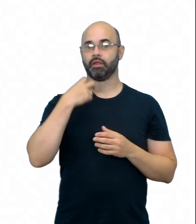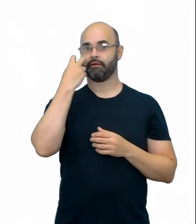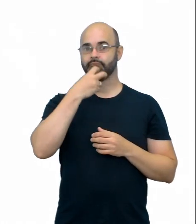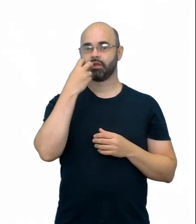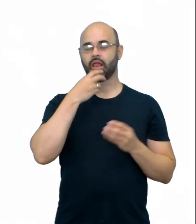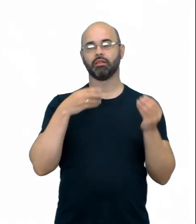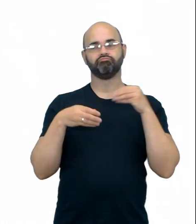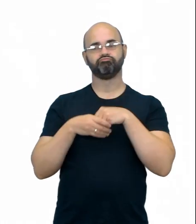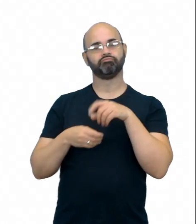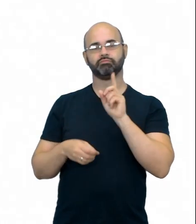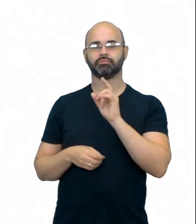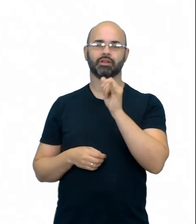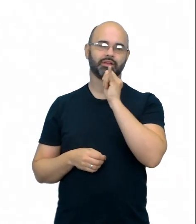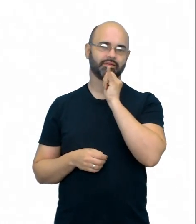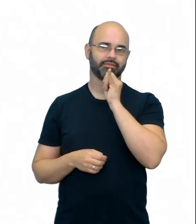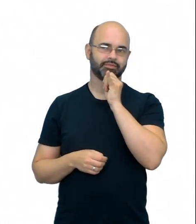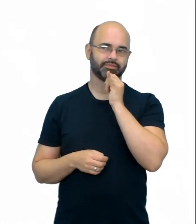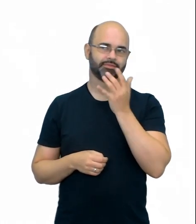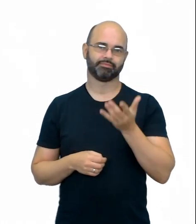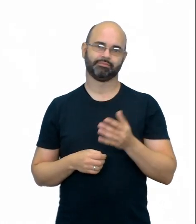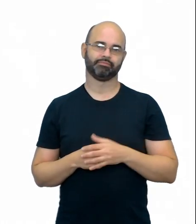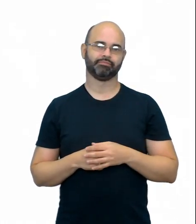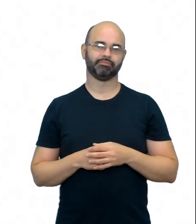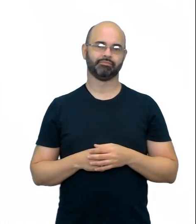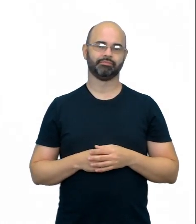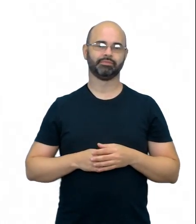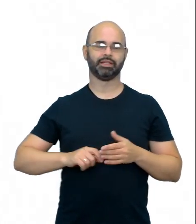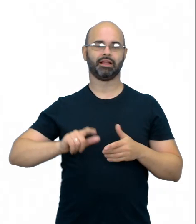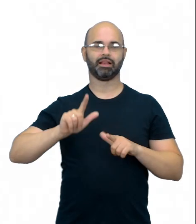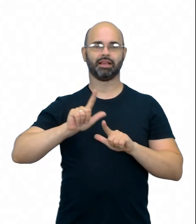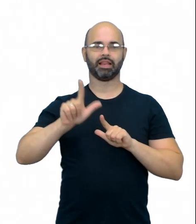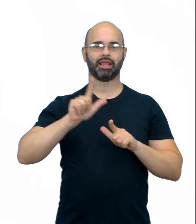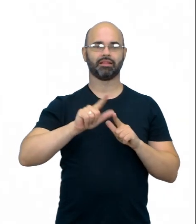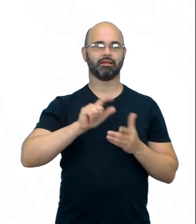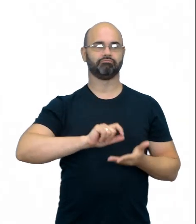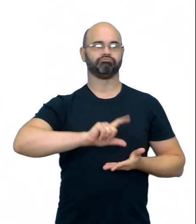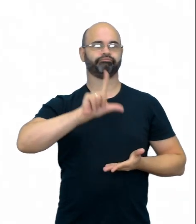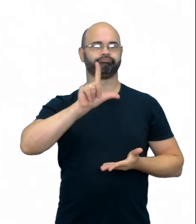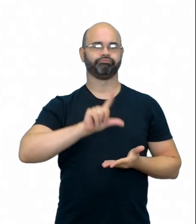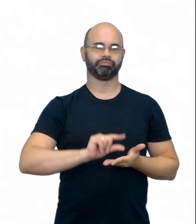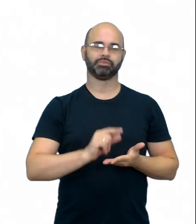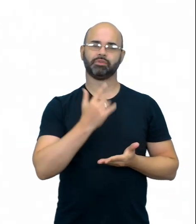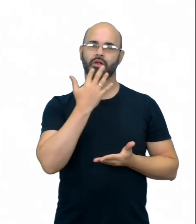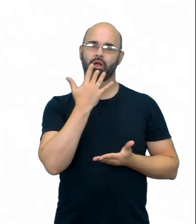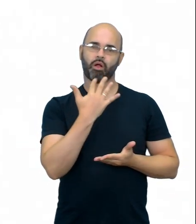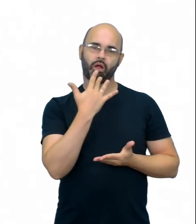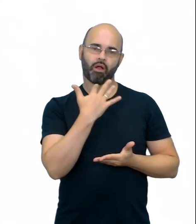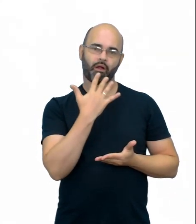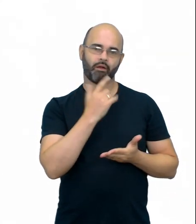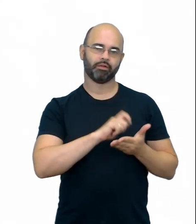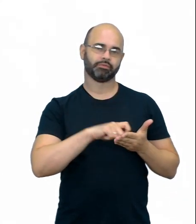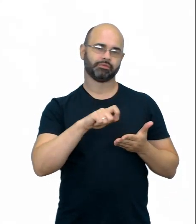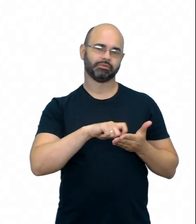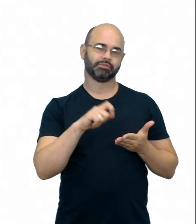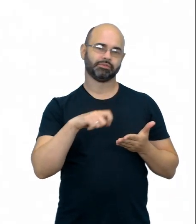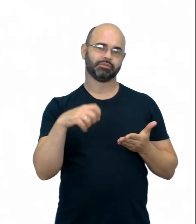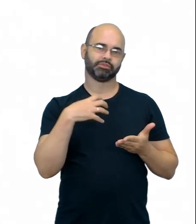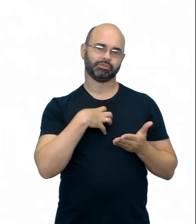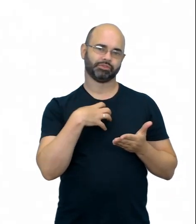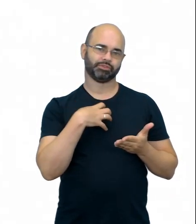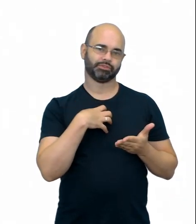fala, como, por exemplo, o tamanho e o tipo de letras, cores e formatos,